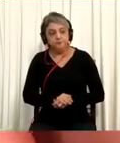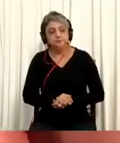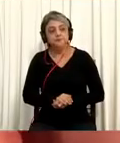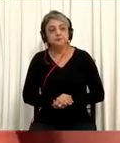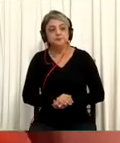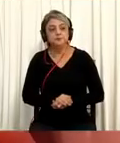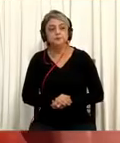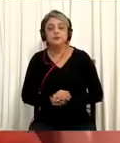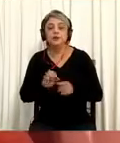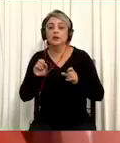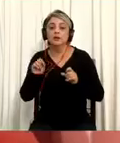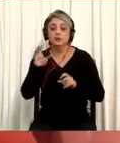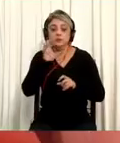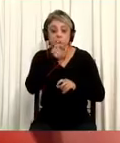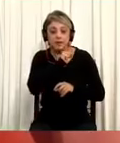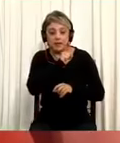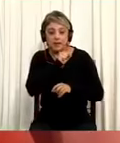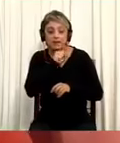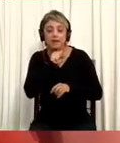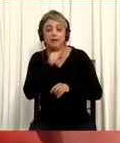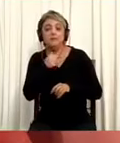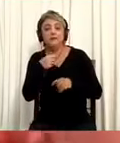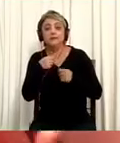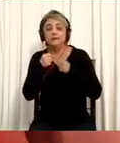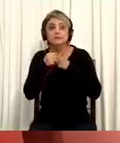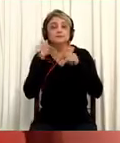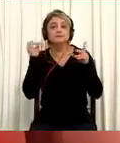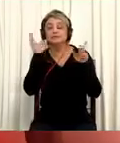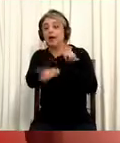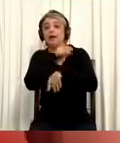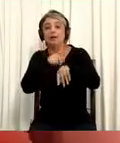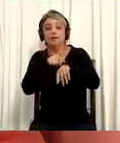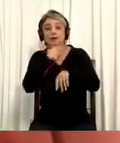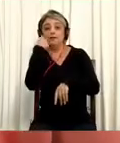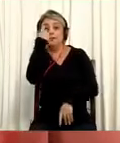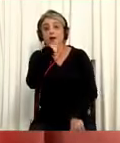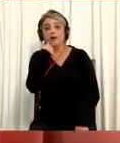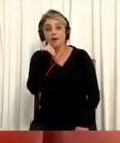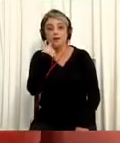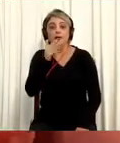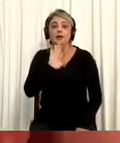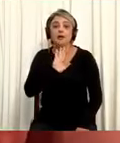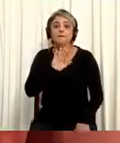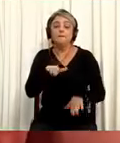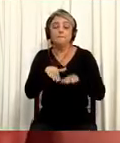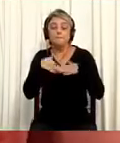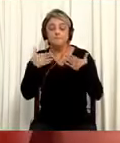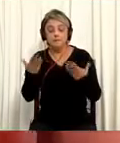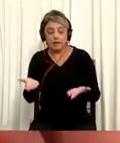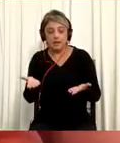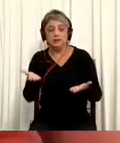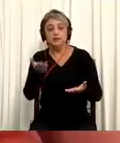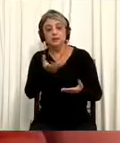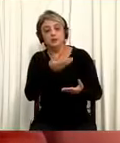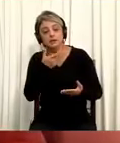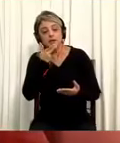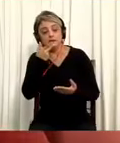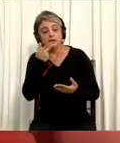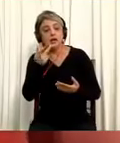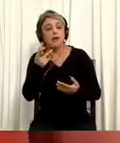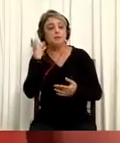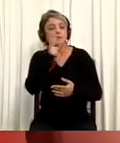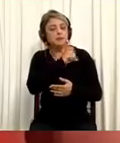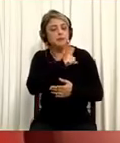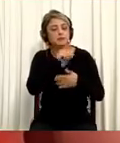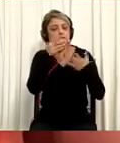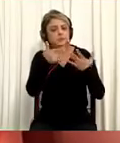Ok, muito rápido, né? A gente, de repente, já passou quase uma hora. Mas, então, eu quero falar